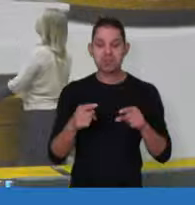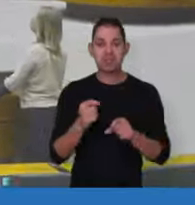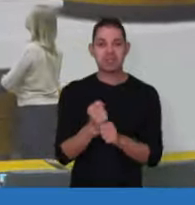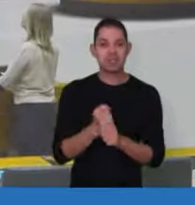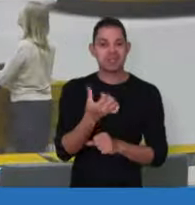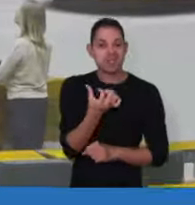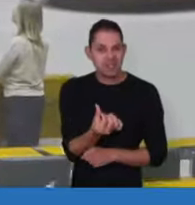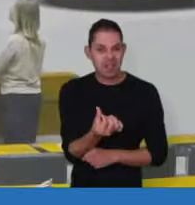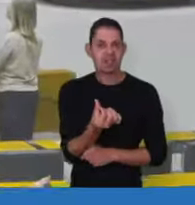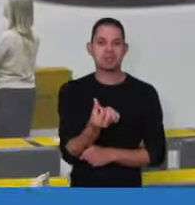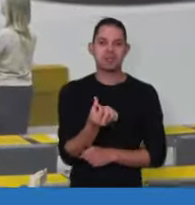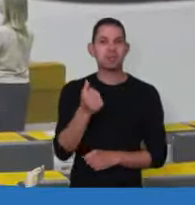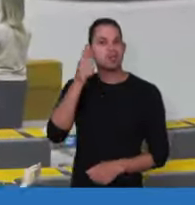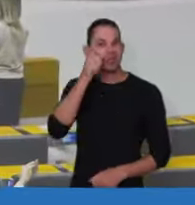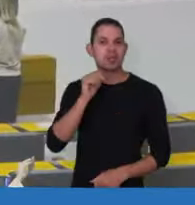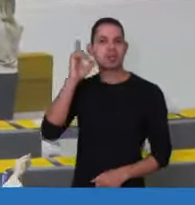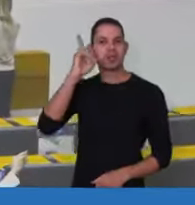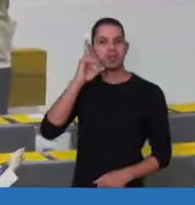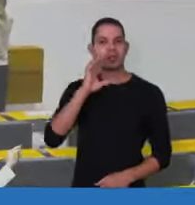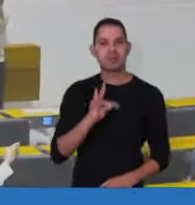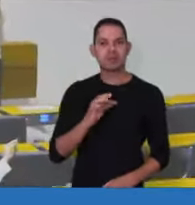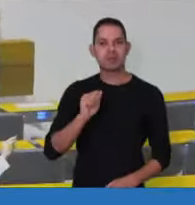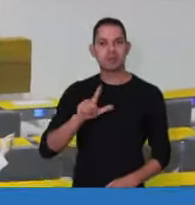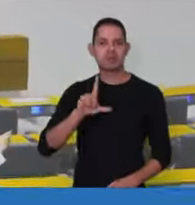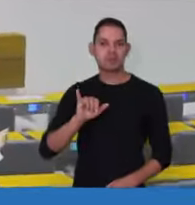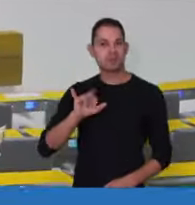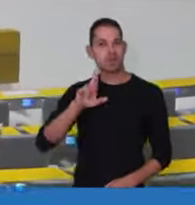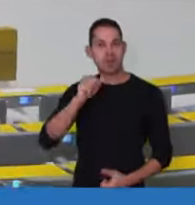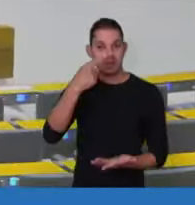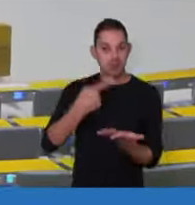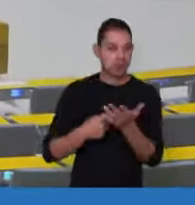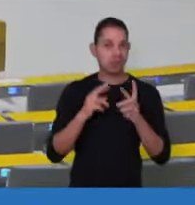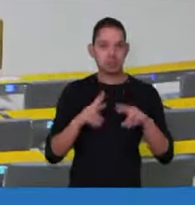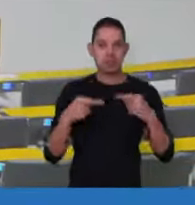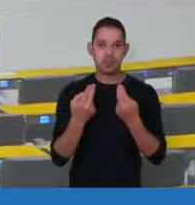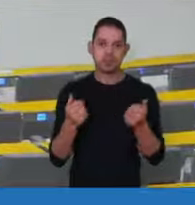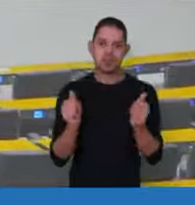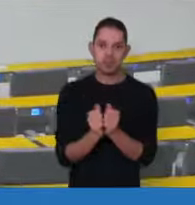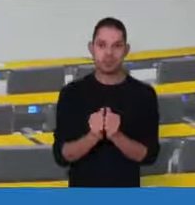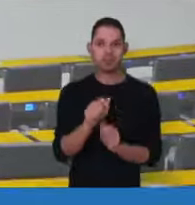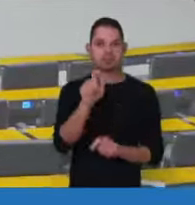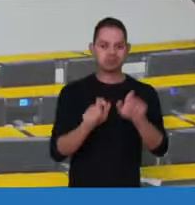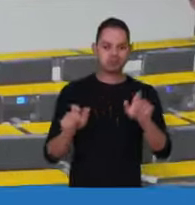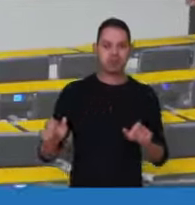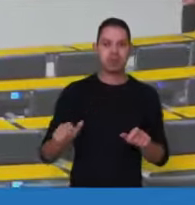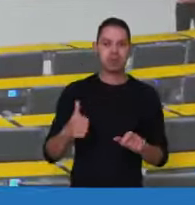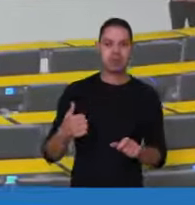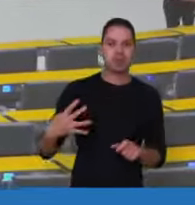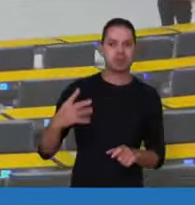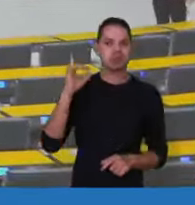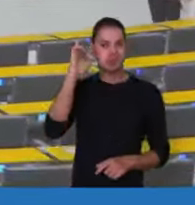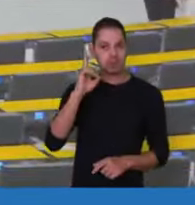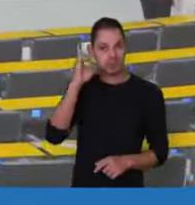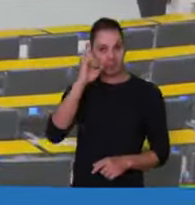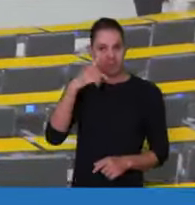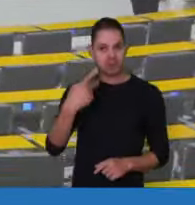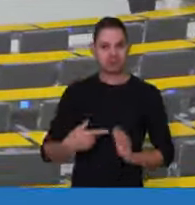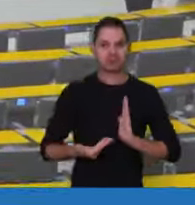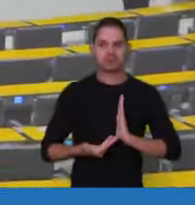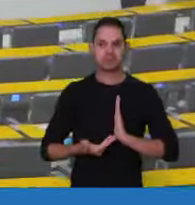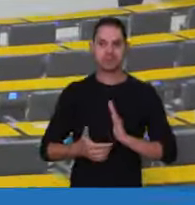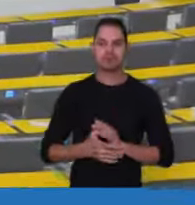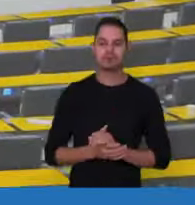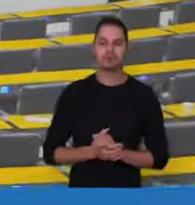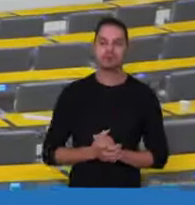deputada Talíria Petrone que solicitou a realização desta homenagem, juntamente com outros 14 deputados e deputadas